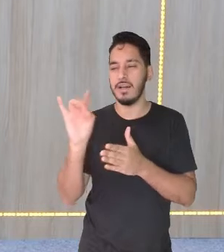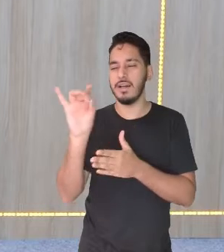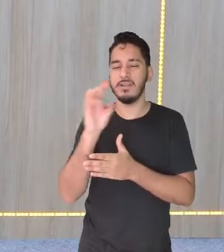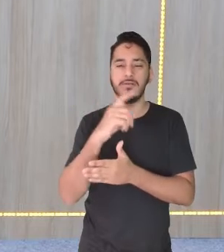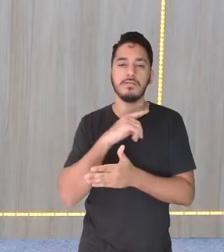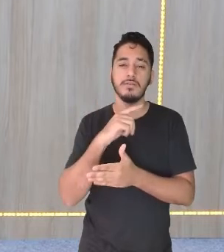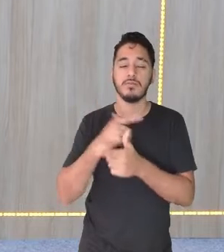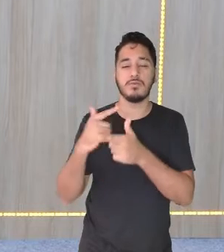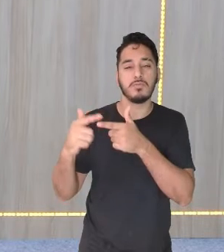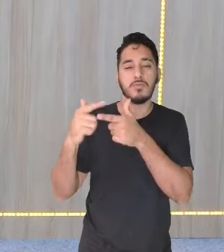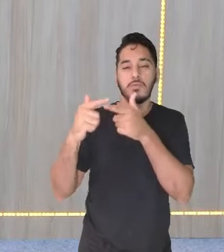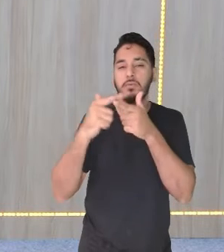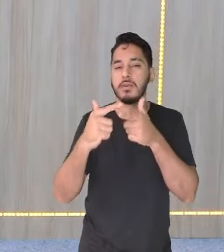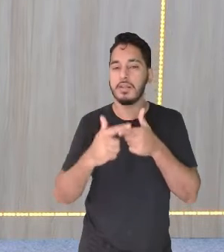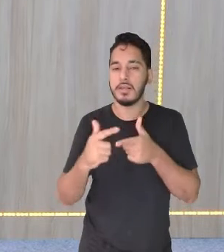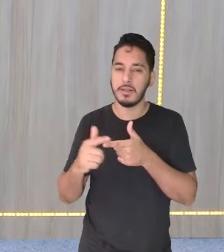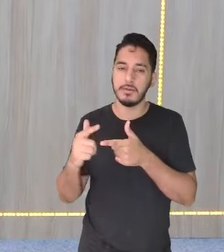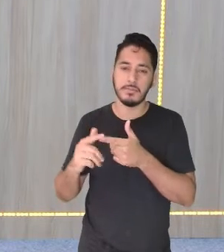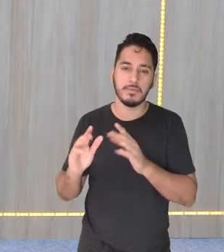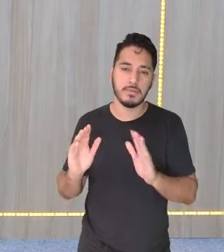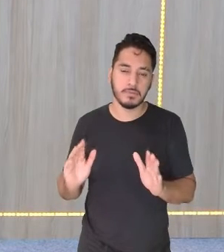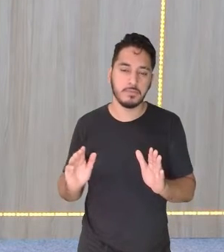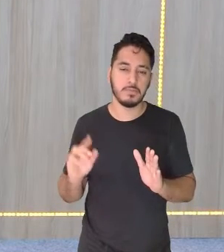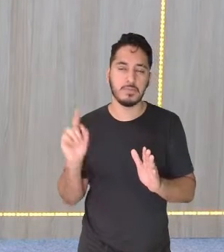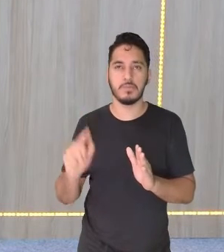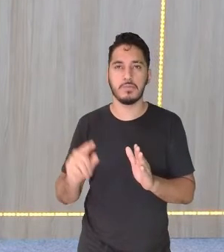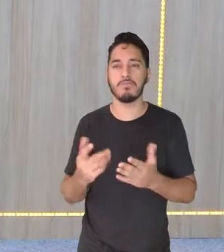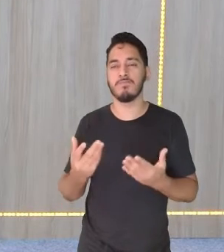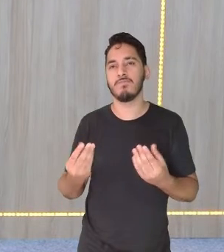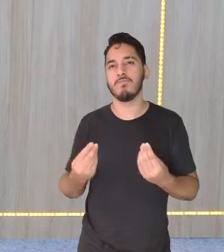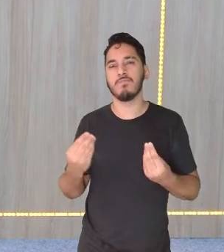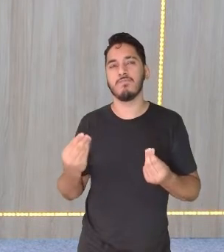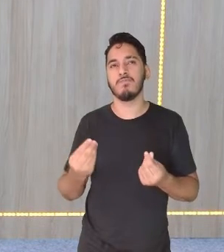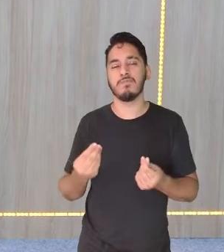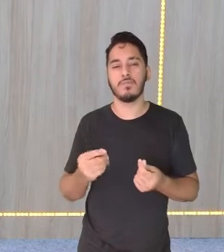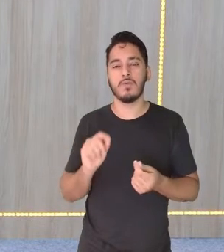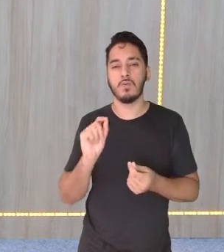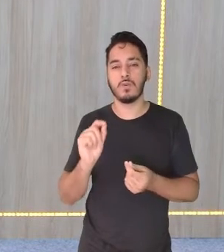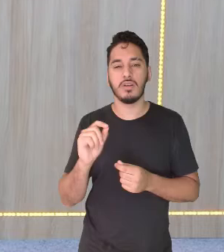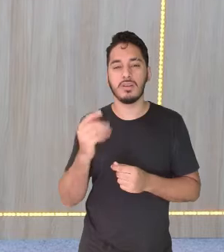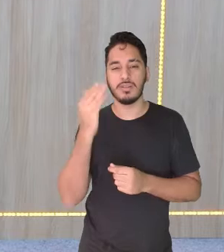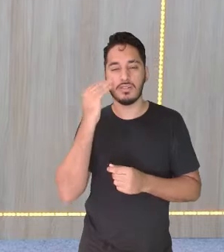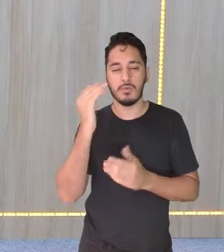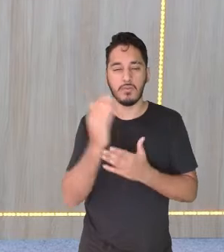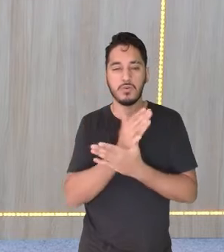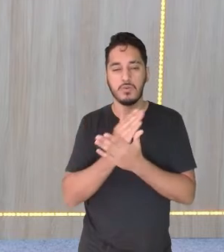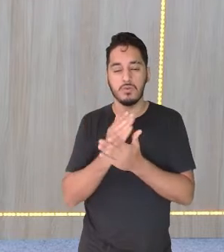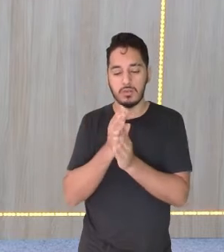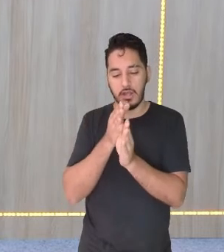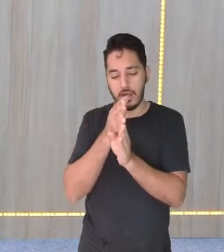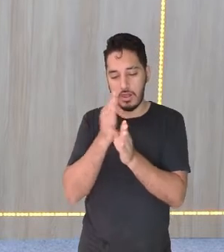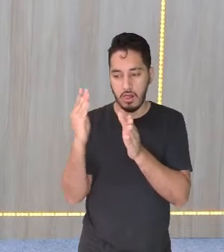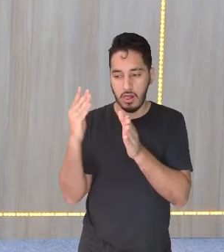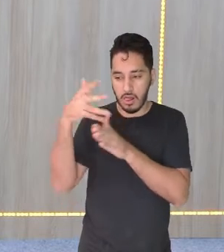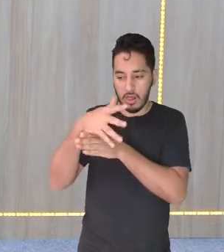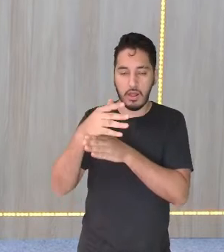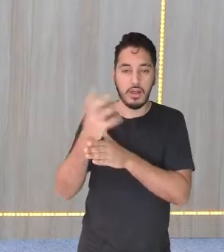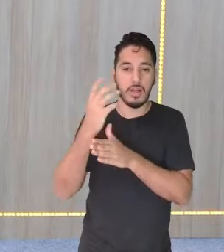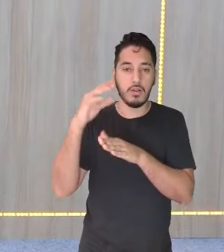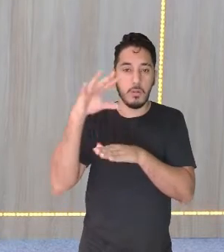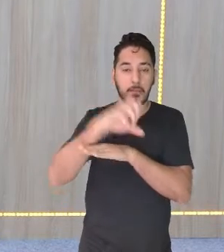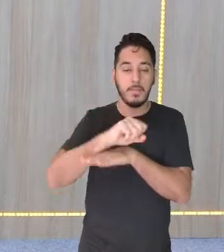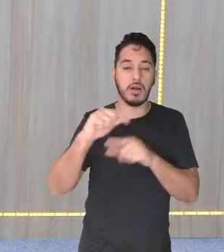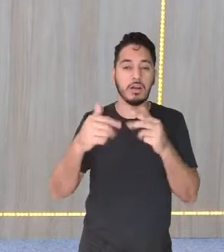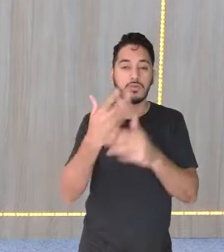suas peculiaridades. Cerrado lá, professor, aquela questão das fronteiras agrícolas, chegando também na floresta